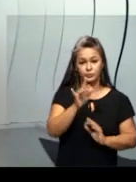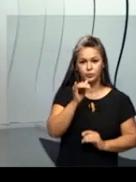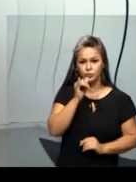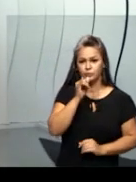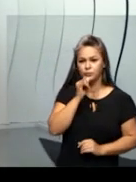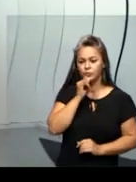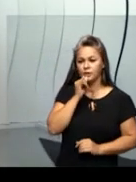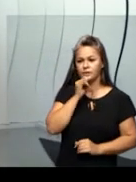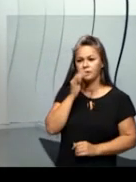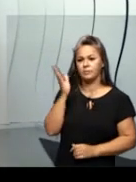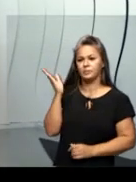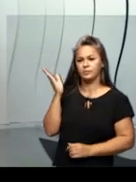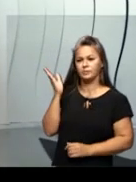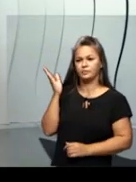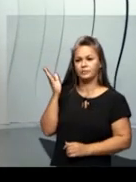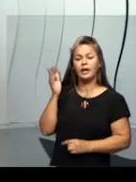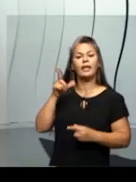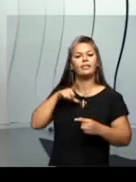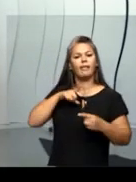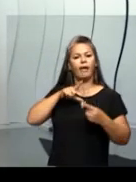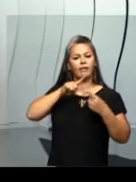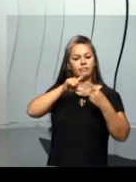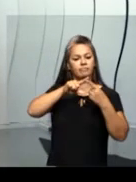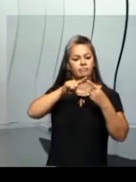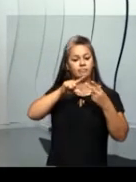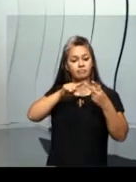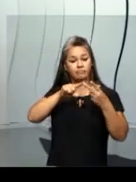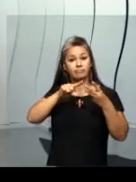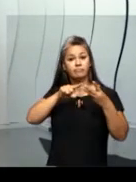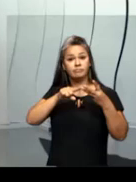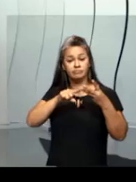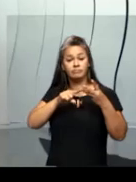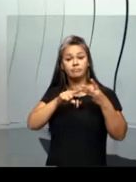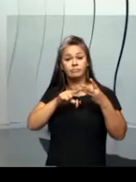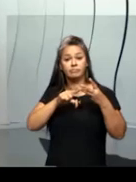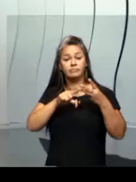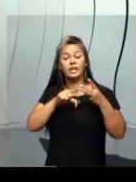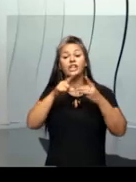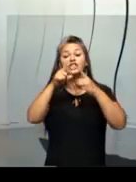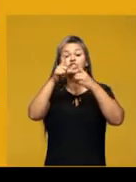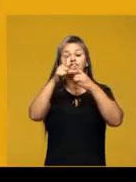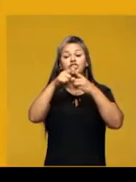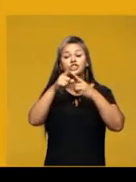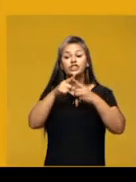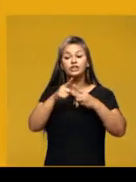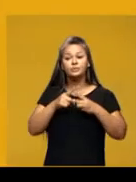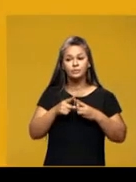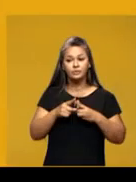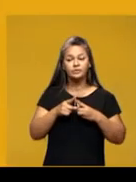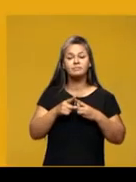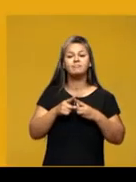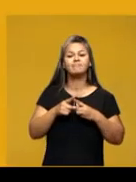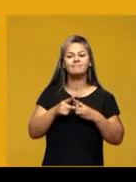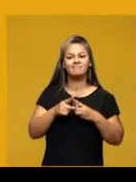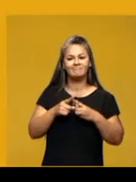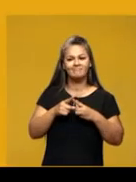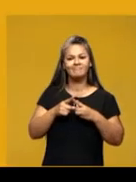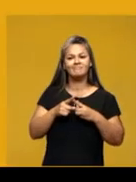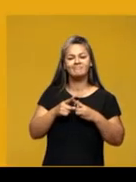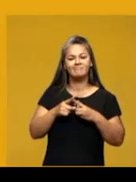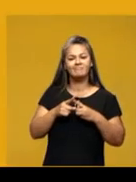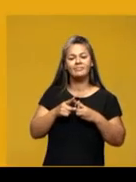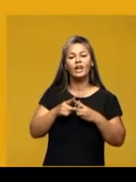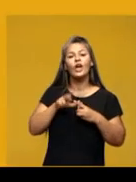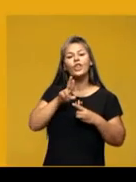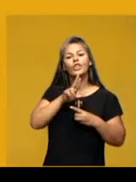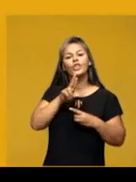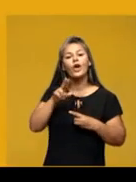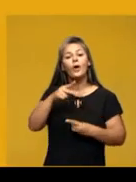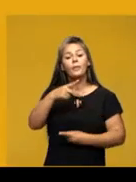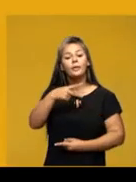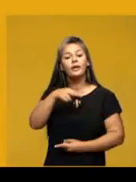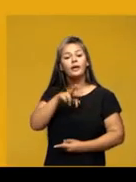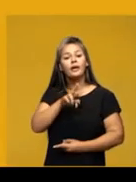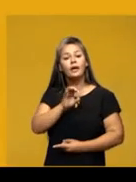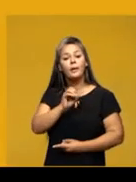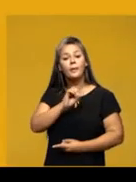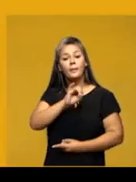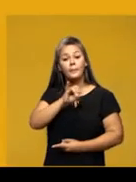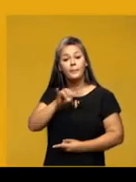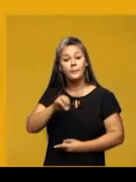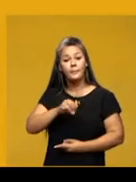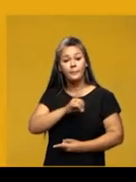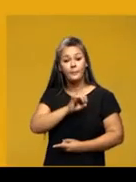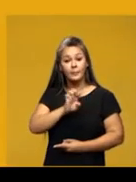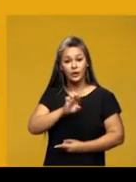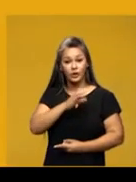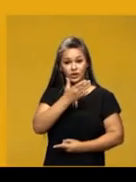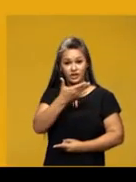muito utilizado hoje, que a gente tem aí nos livros, tá? Esses 3 tipos de aqui, chamada de projeções cartográficas. Então, aqui eu coloquei